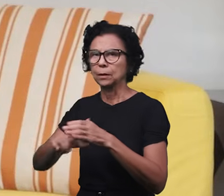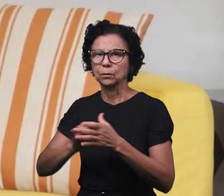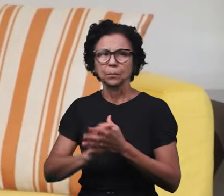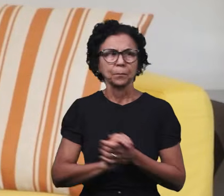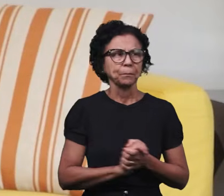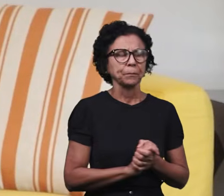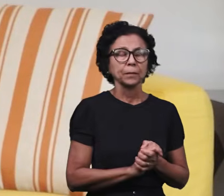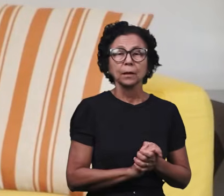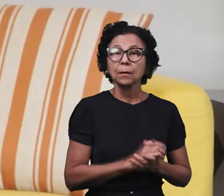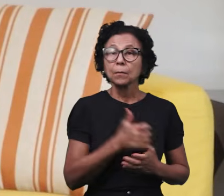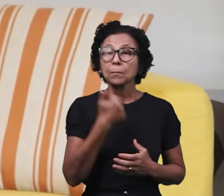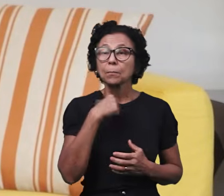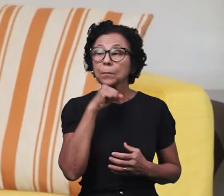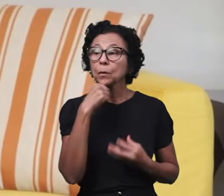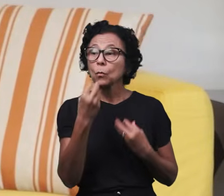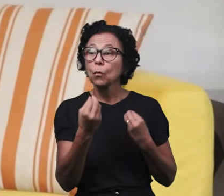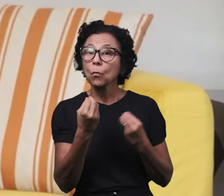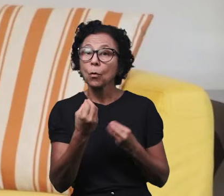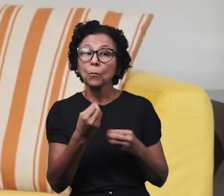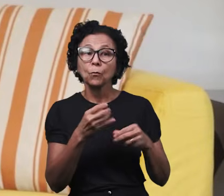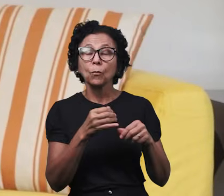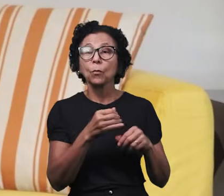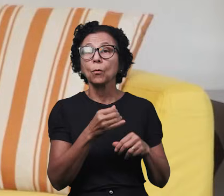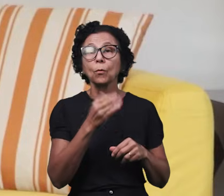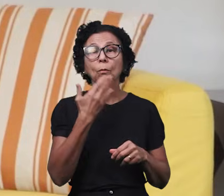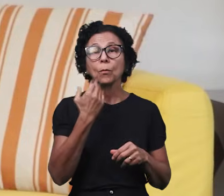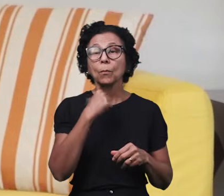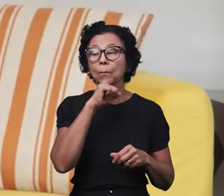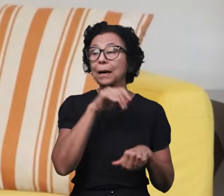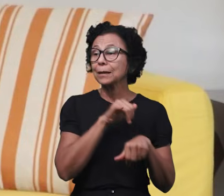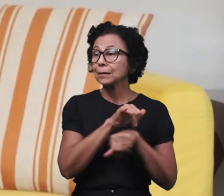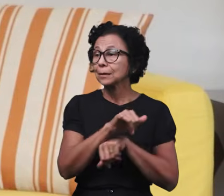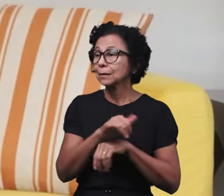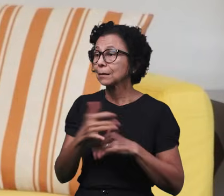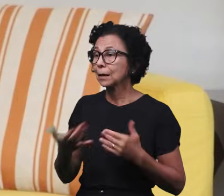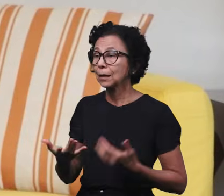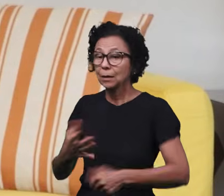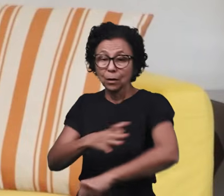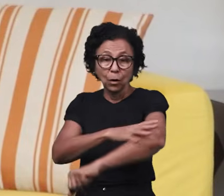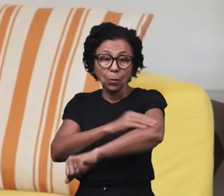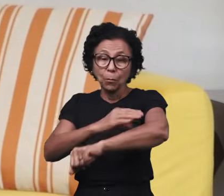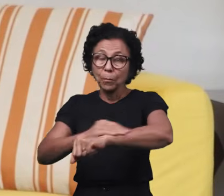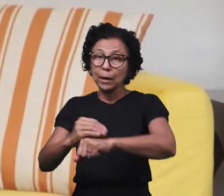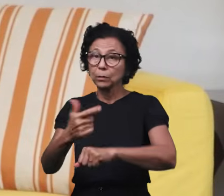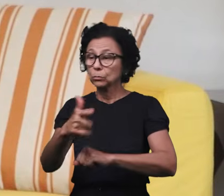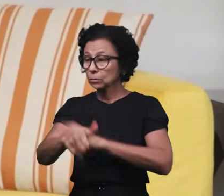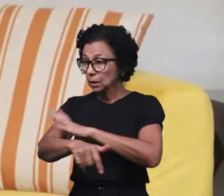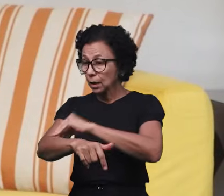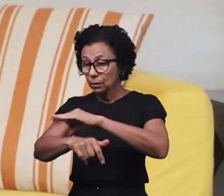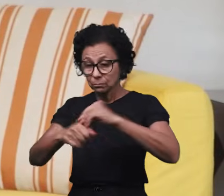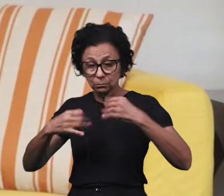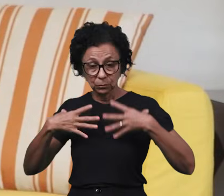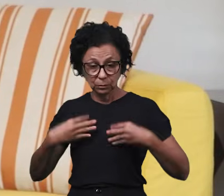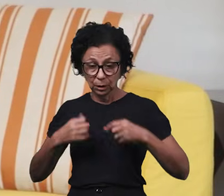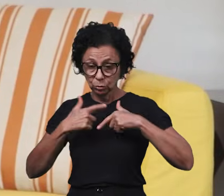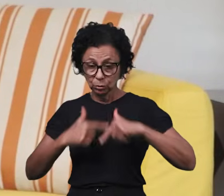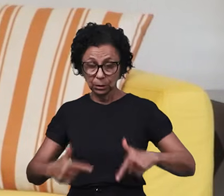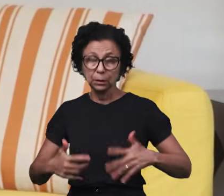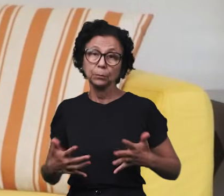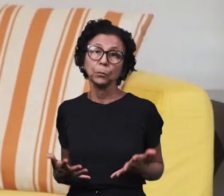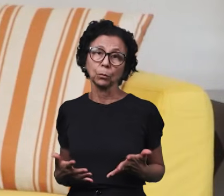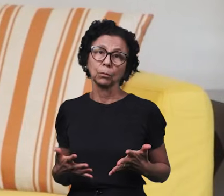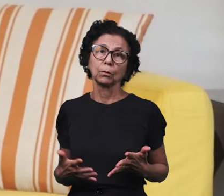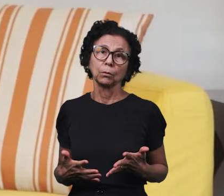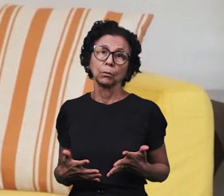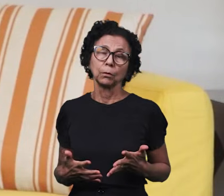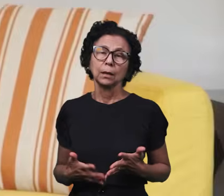de cabrito em suas mãos e pescoço. Mas agora haveria esse encontro, né, de Isaac com